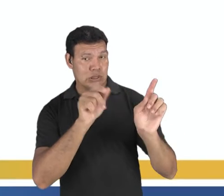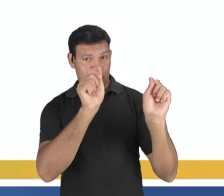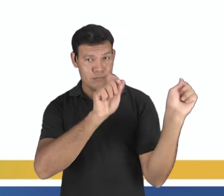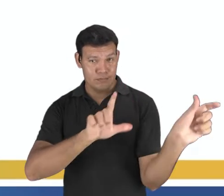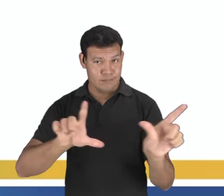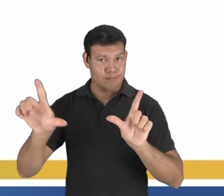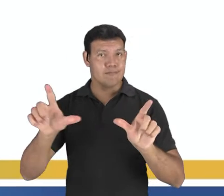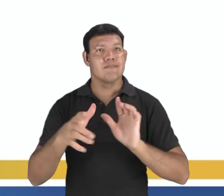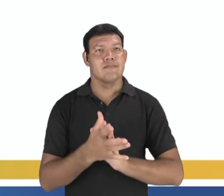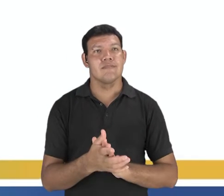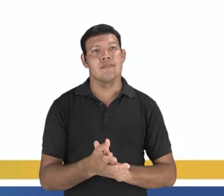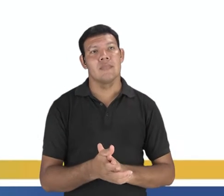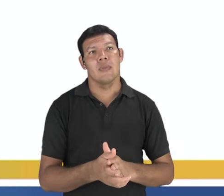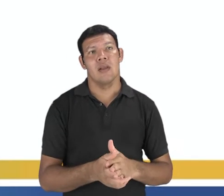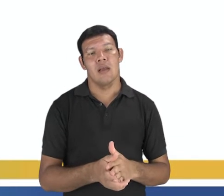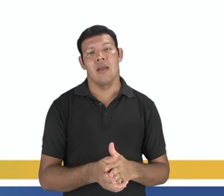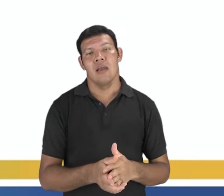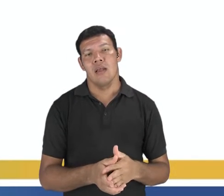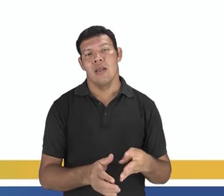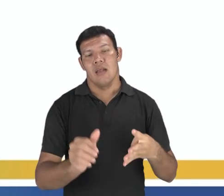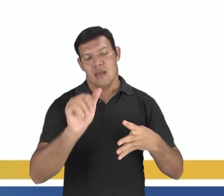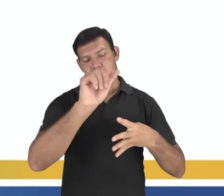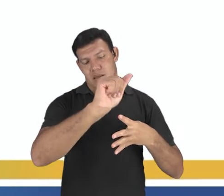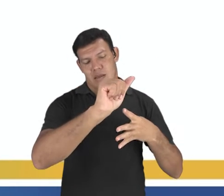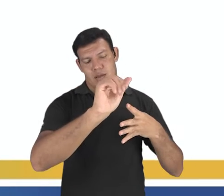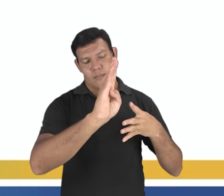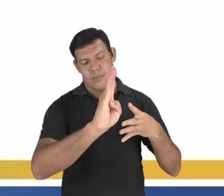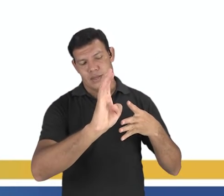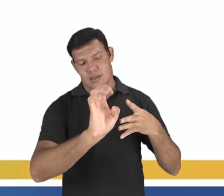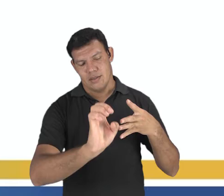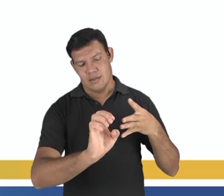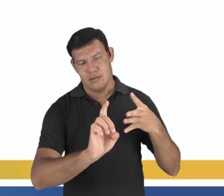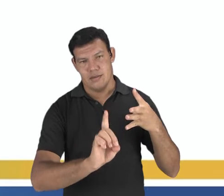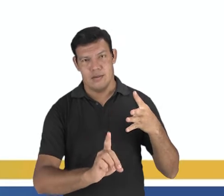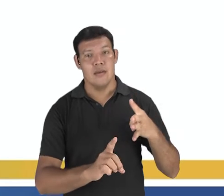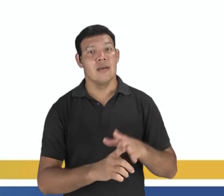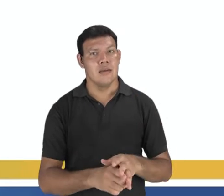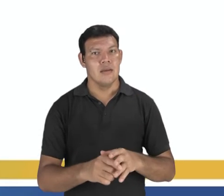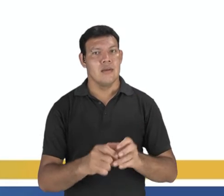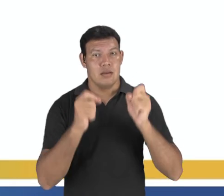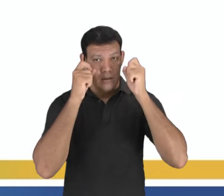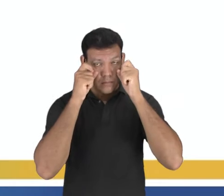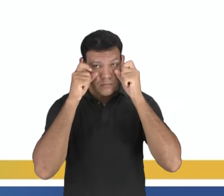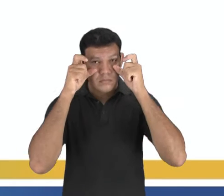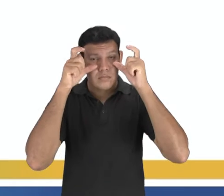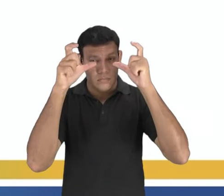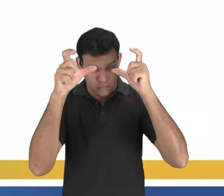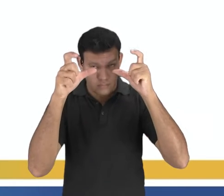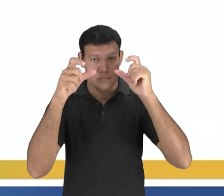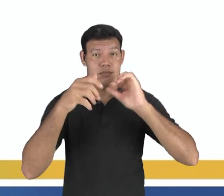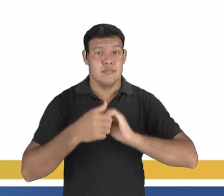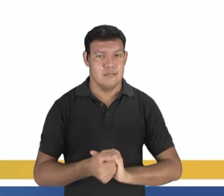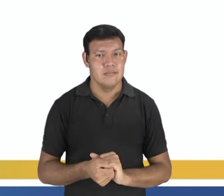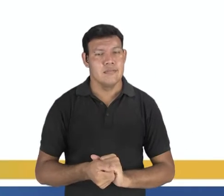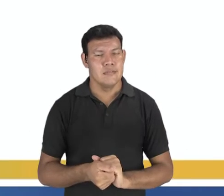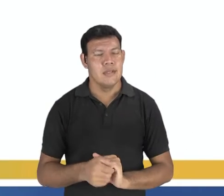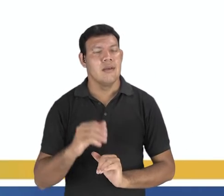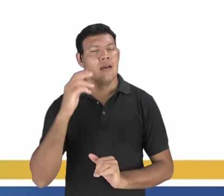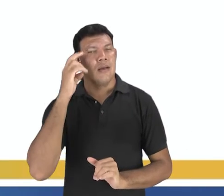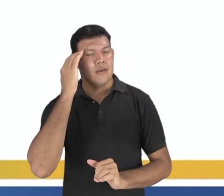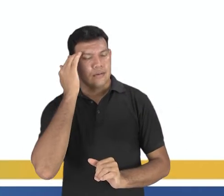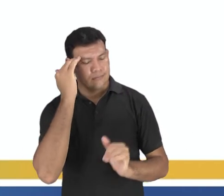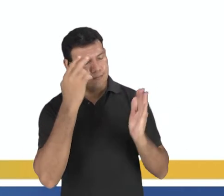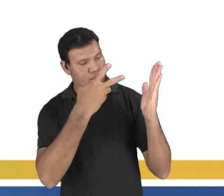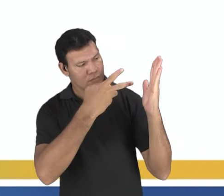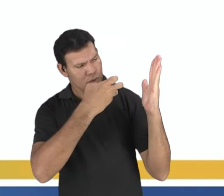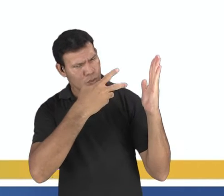e 4 possibilidades de resposta. Peço a sua atenção para que você interprete